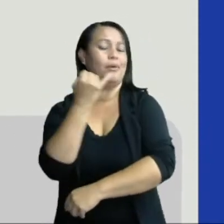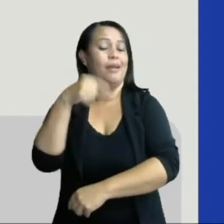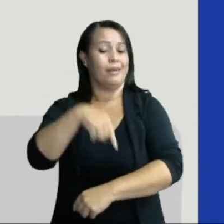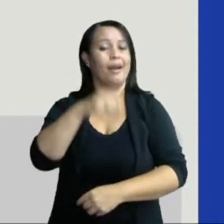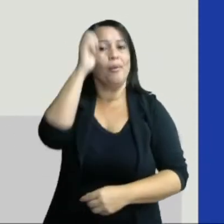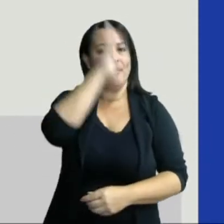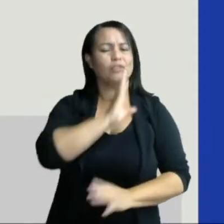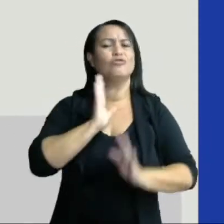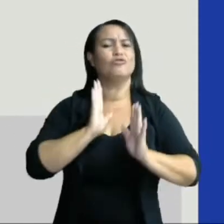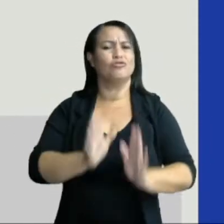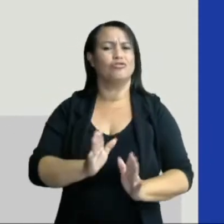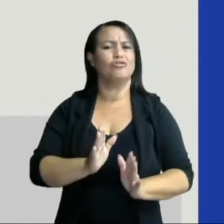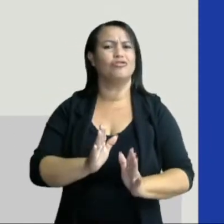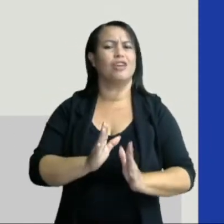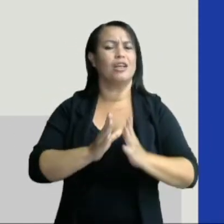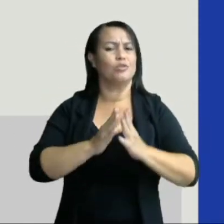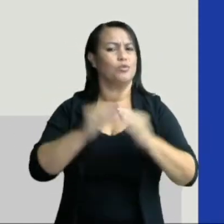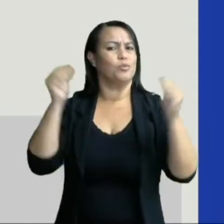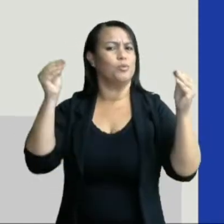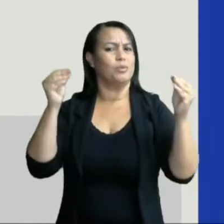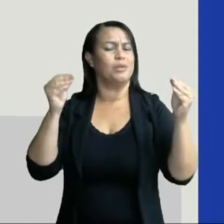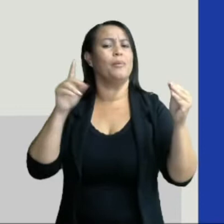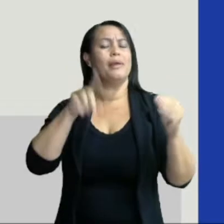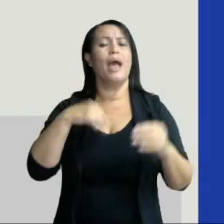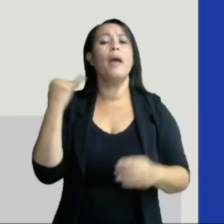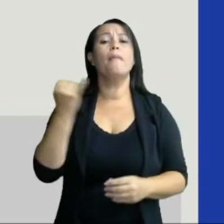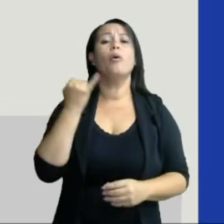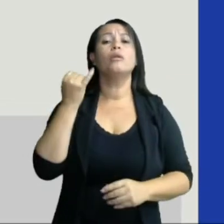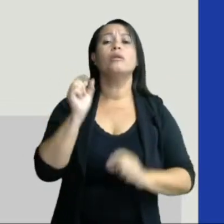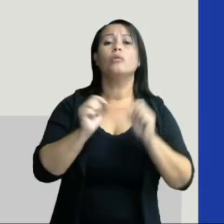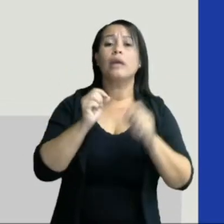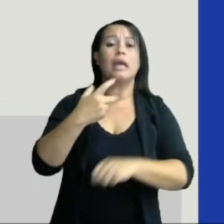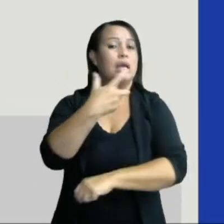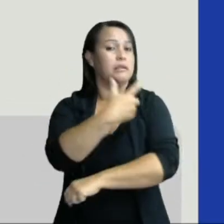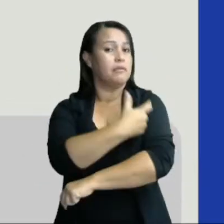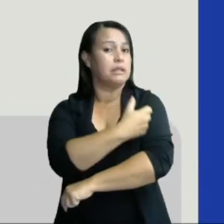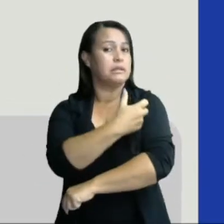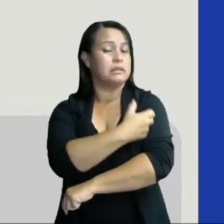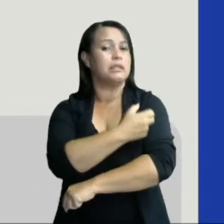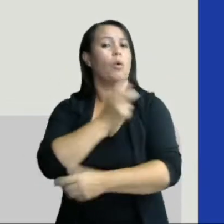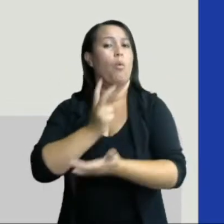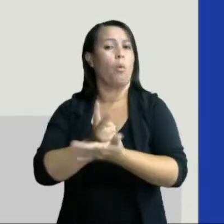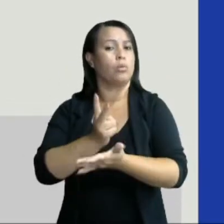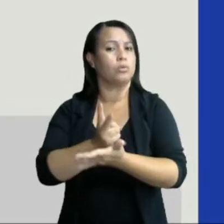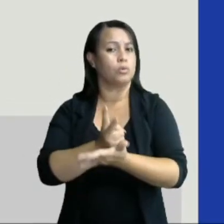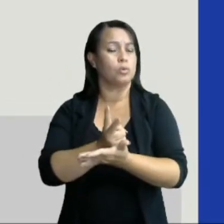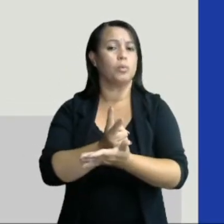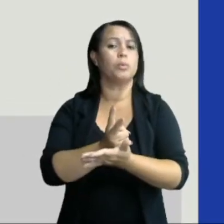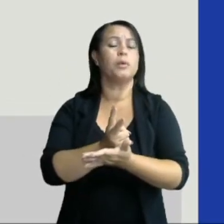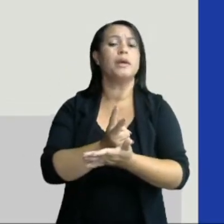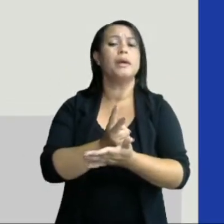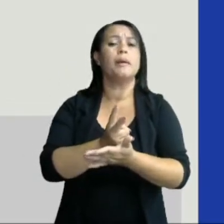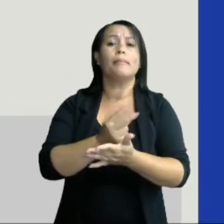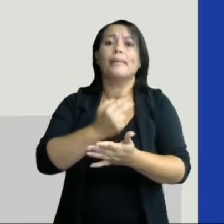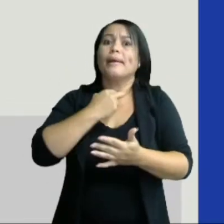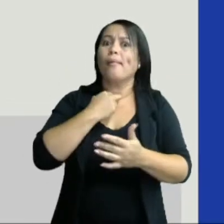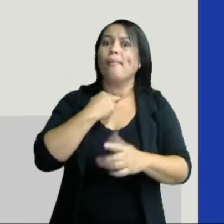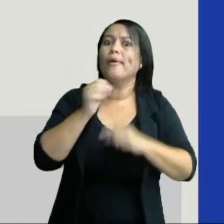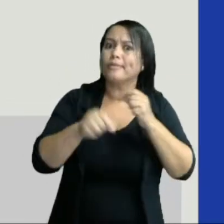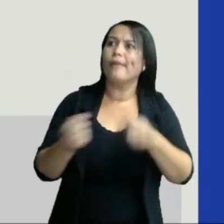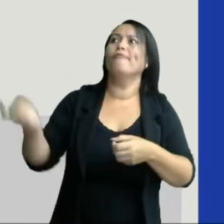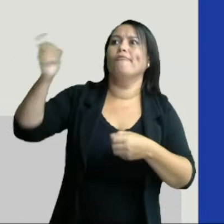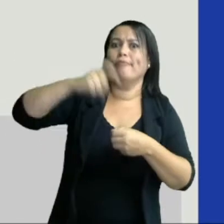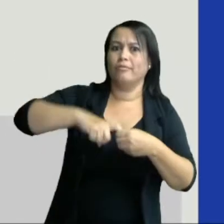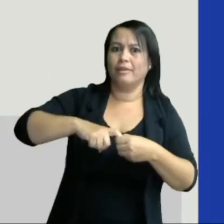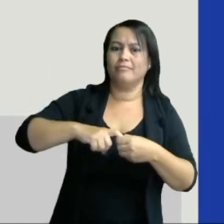ela é erradicada e é importante que essa vacinação continue, para que ela não possa